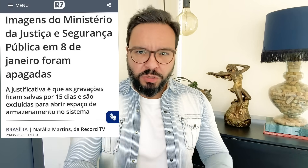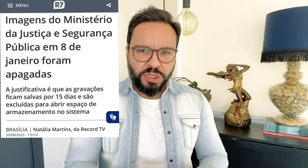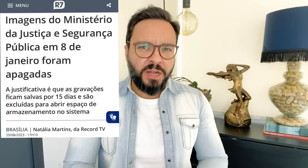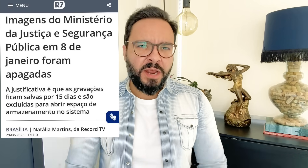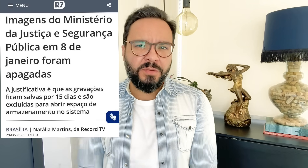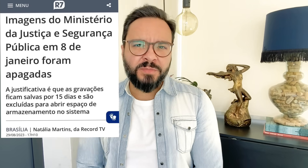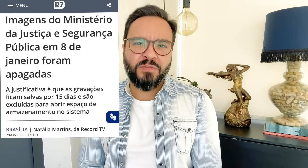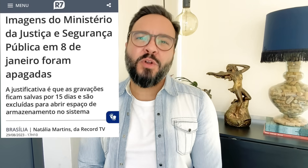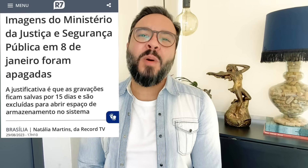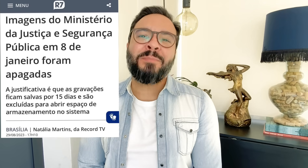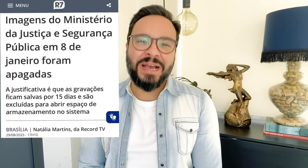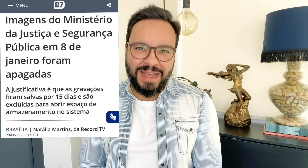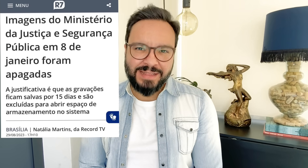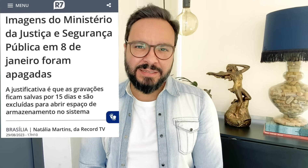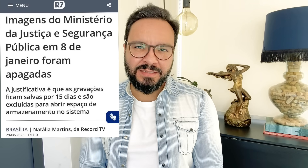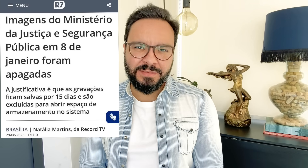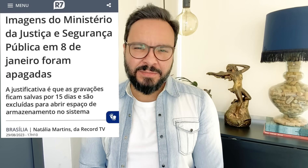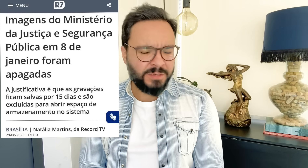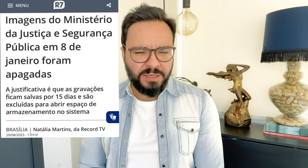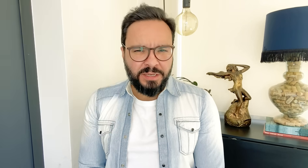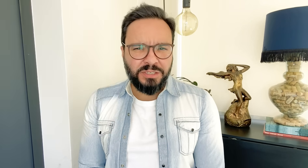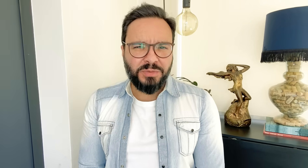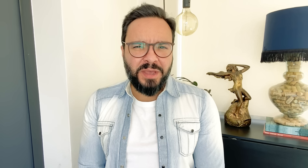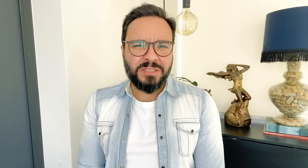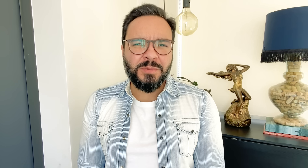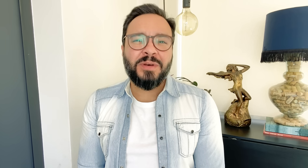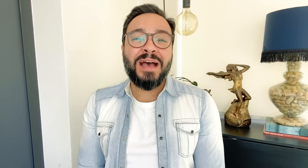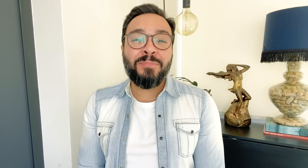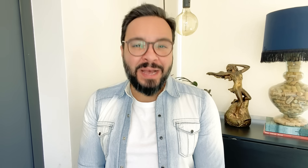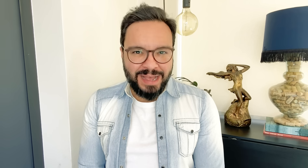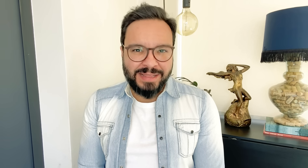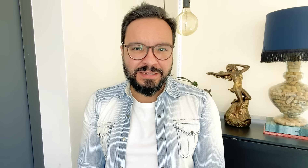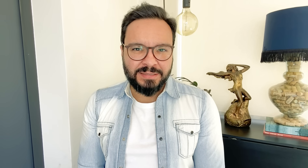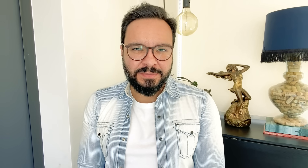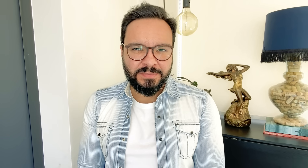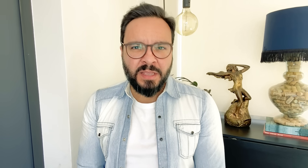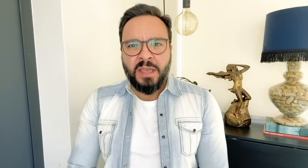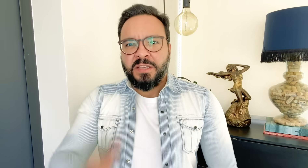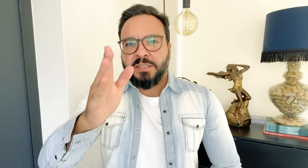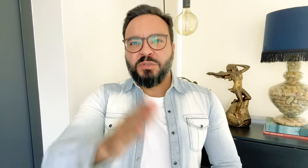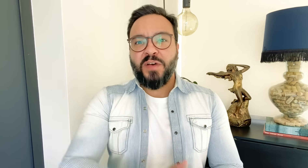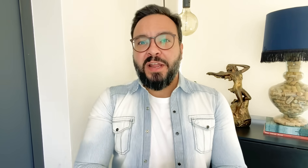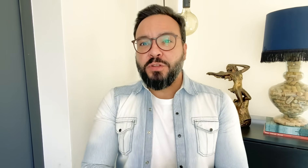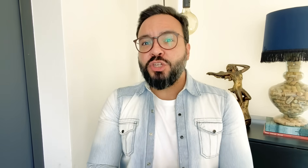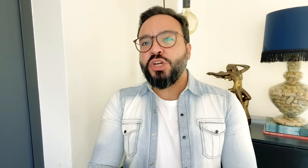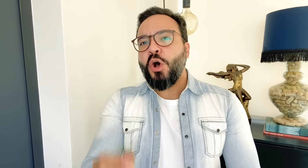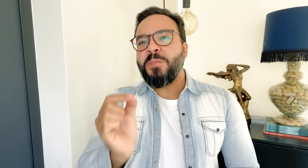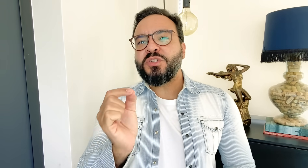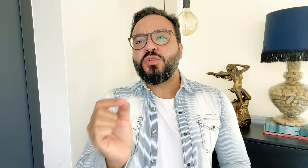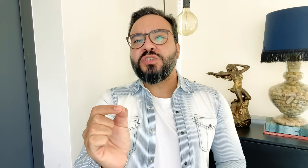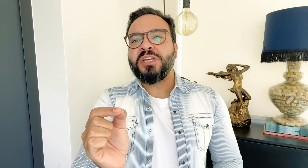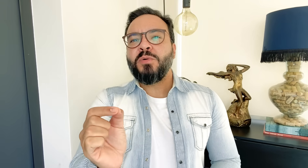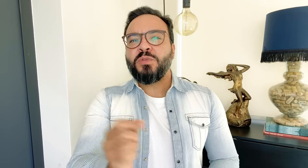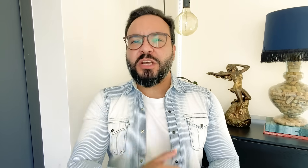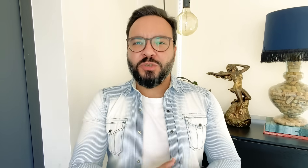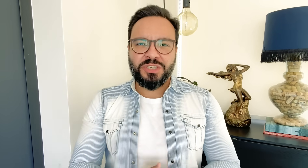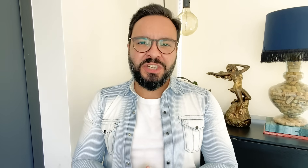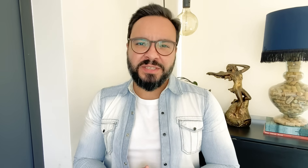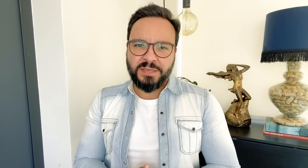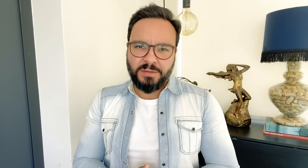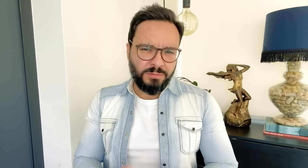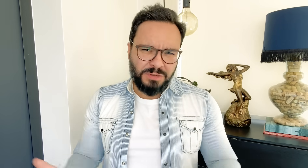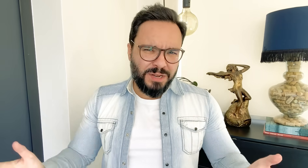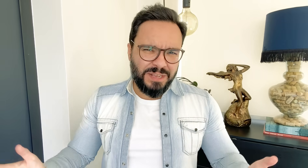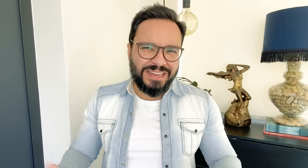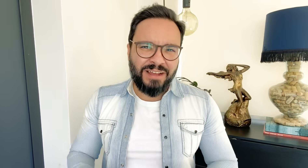em 8 de janeiro foram apagadas. Isso mesmo, apagadas. Estamos falando de obstrução da